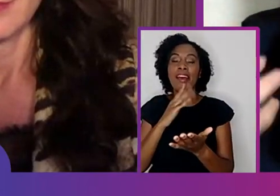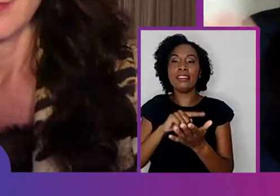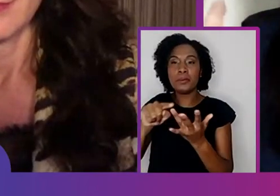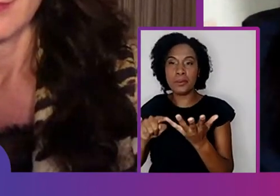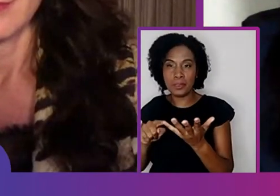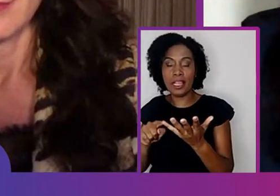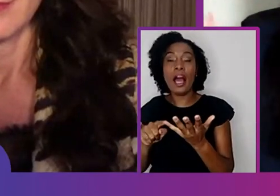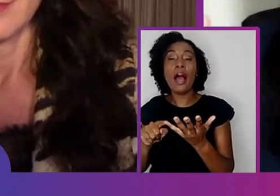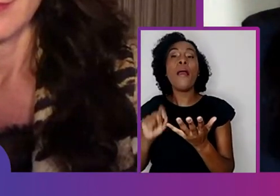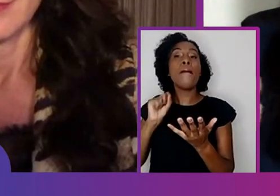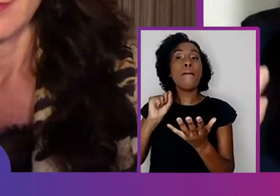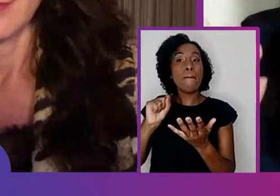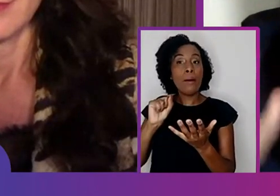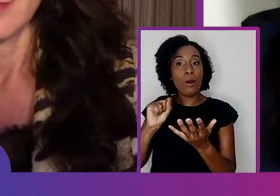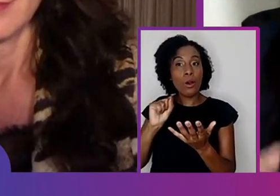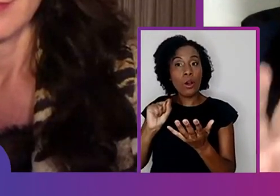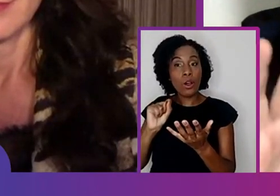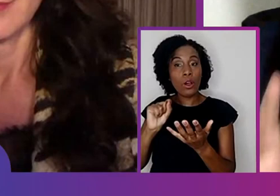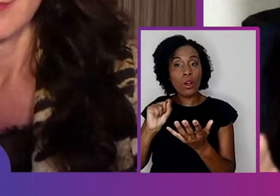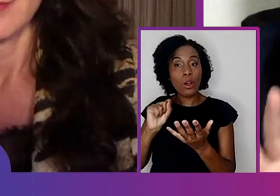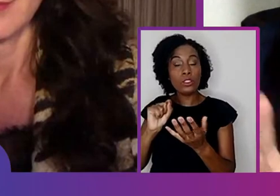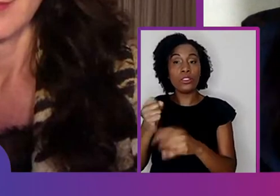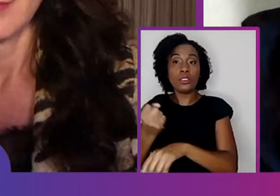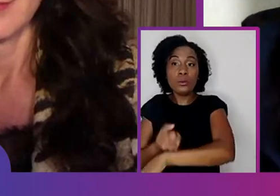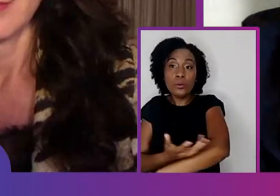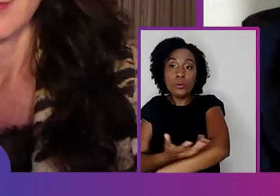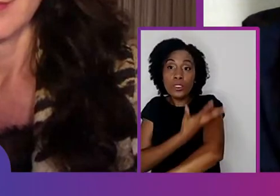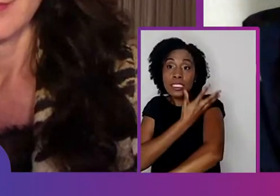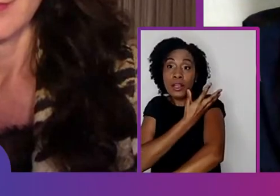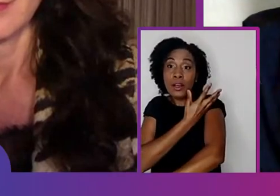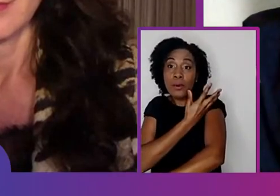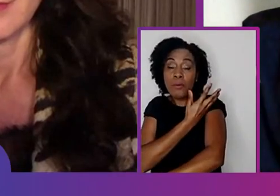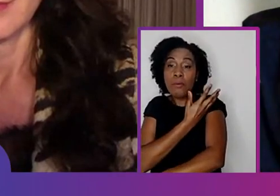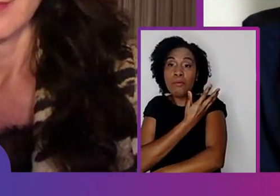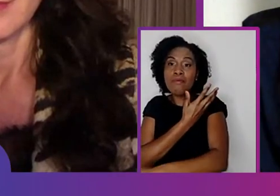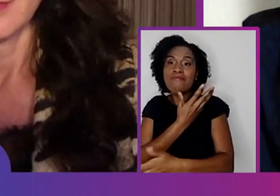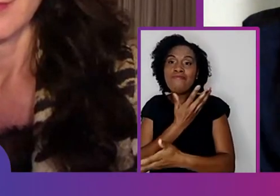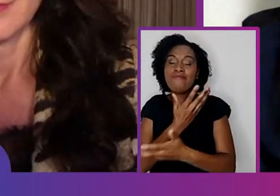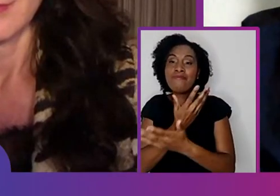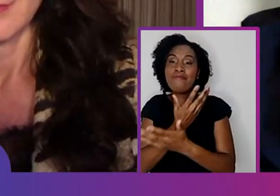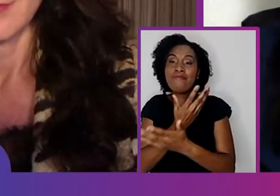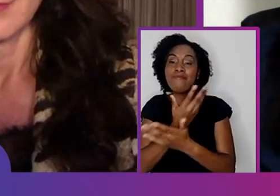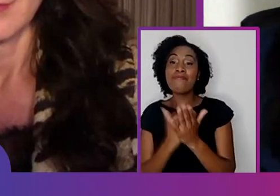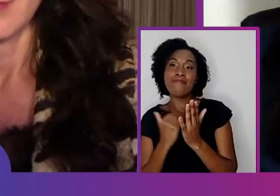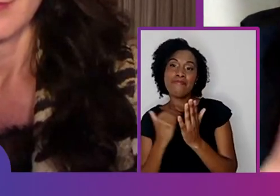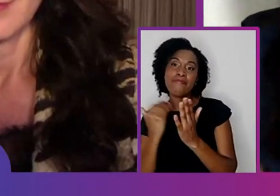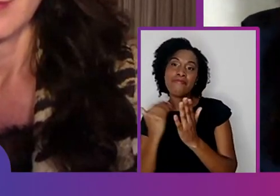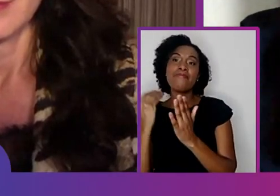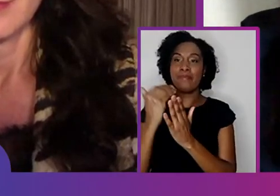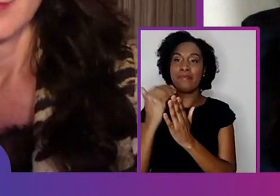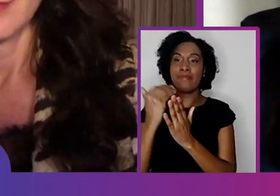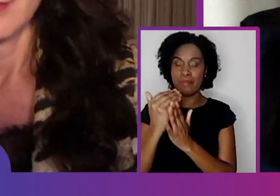construir emoções sempre um pouco mais exageradas